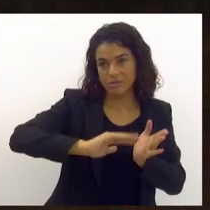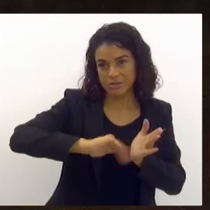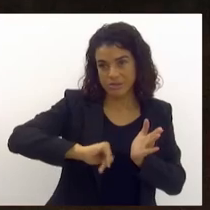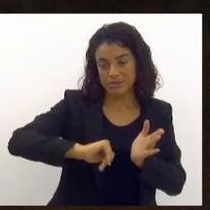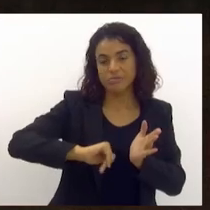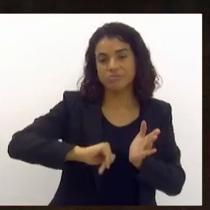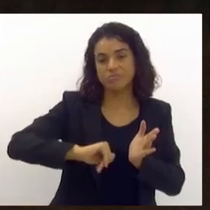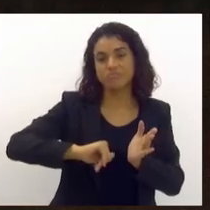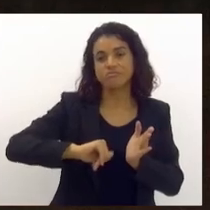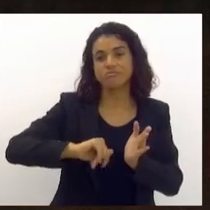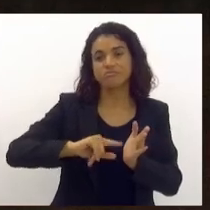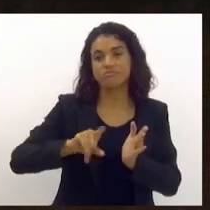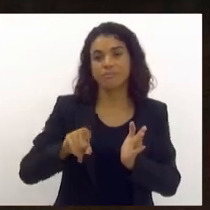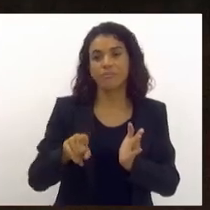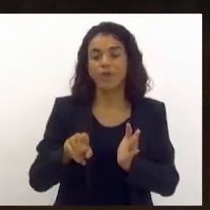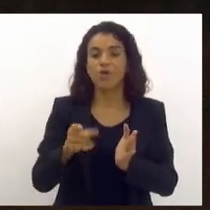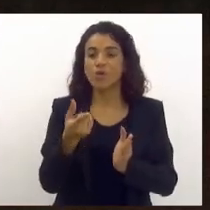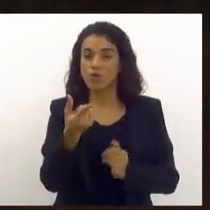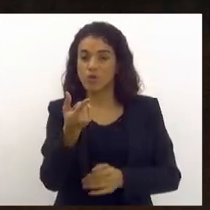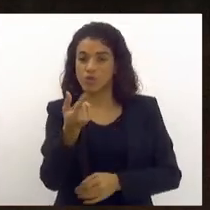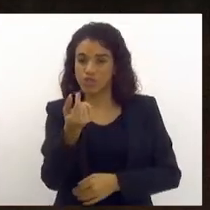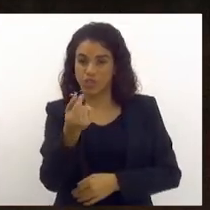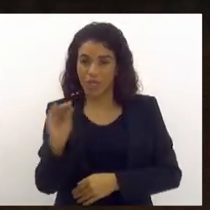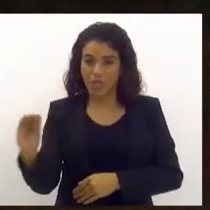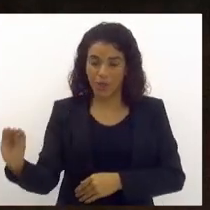dos remanejamentos dos fundos,